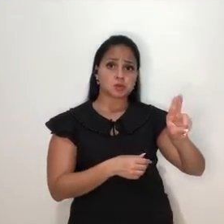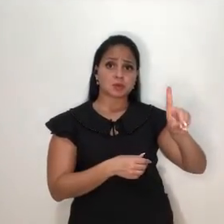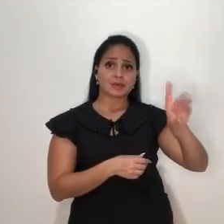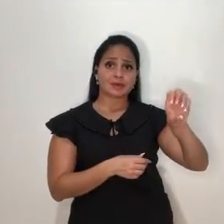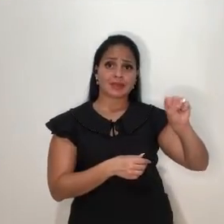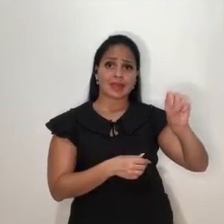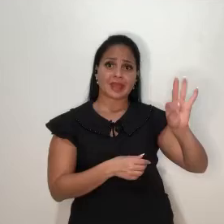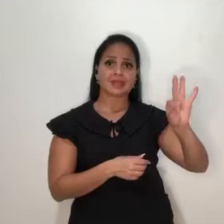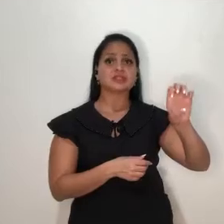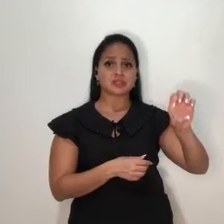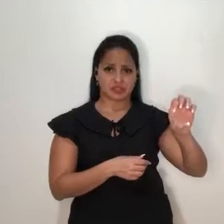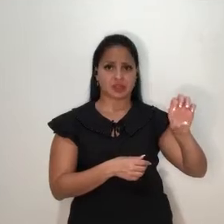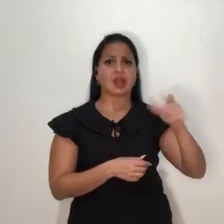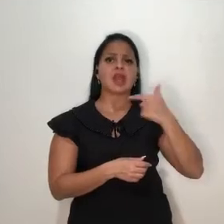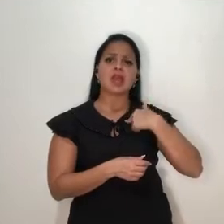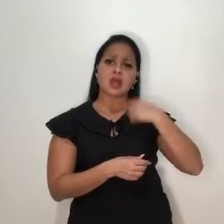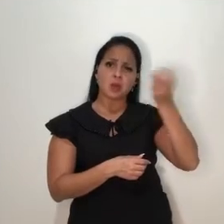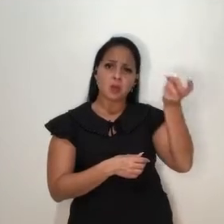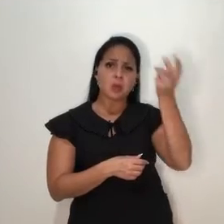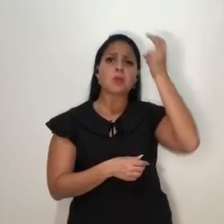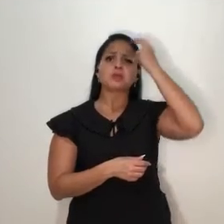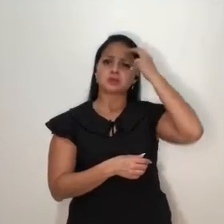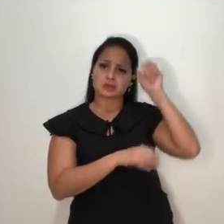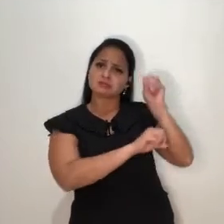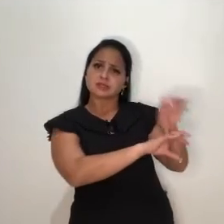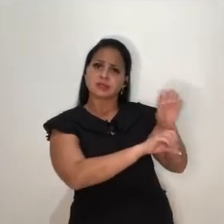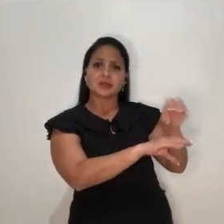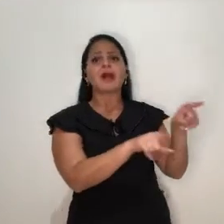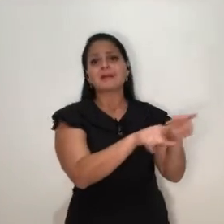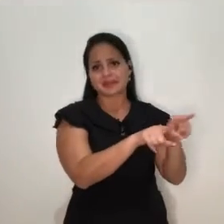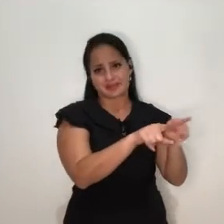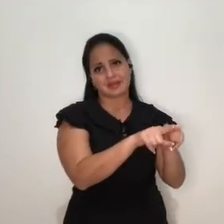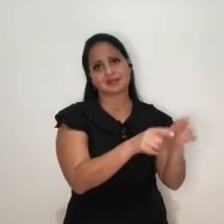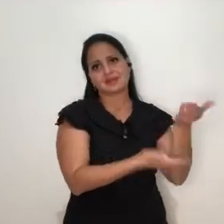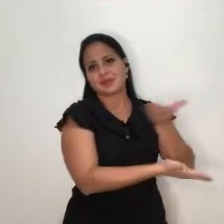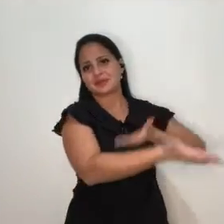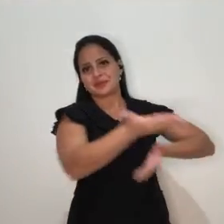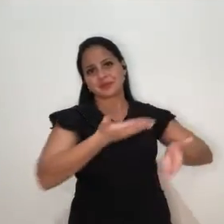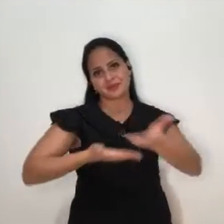e com certeza foi um diferencial e foi muito bacana, assim.